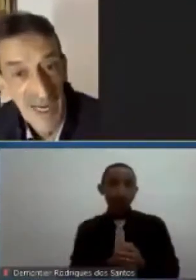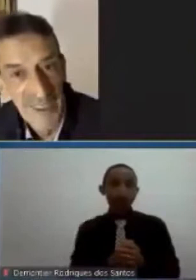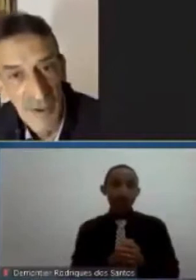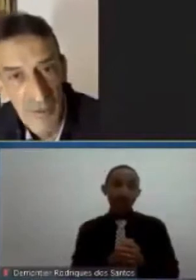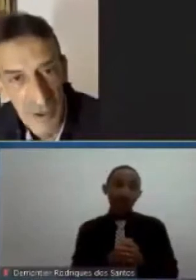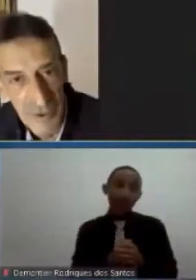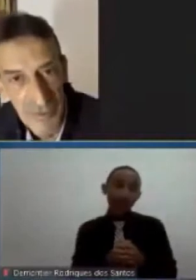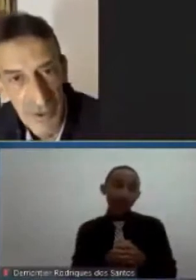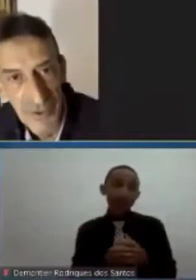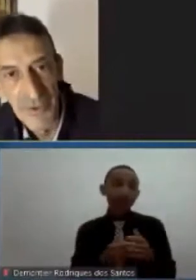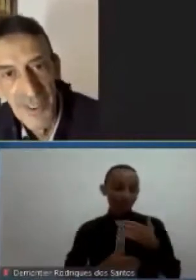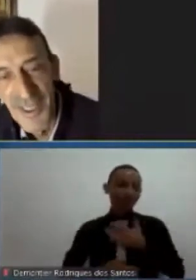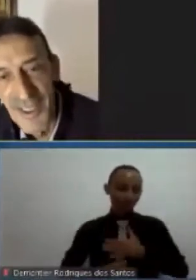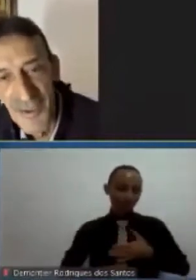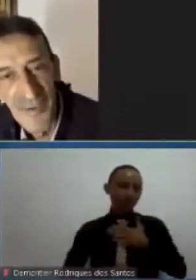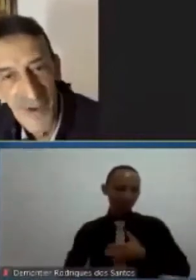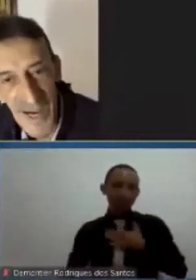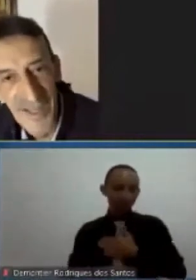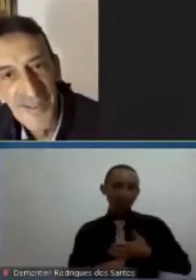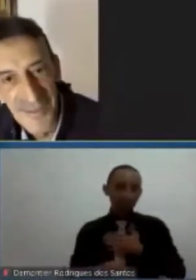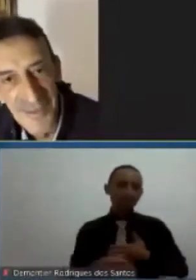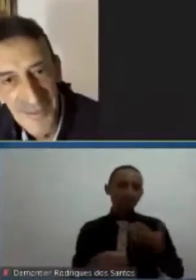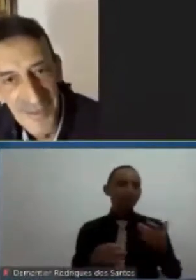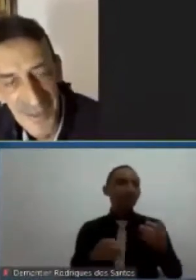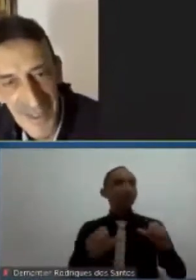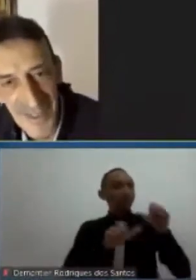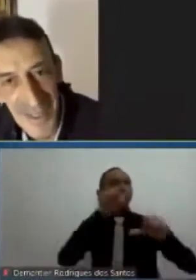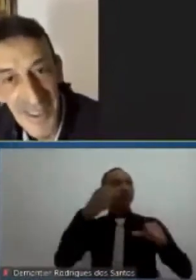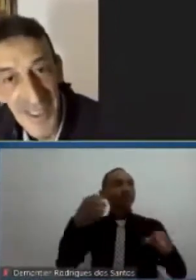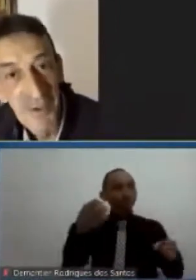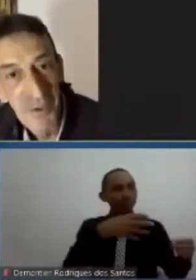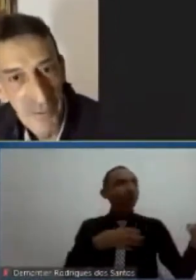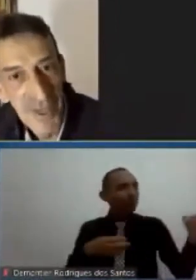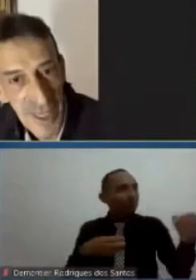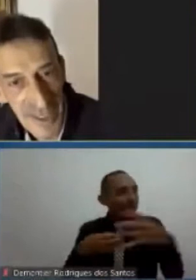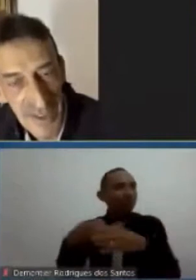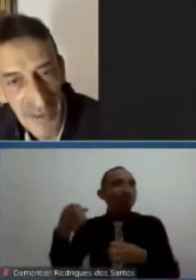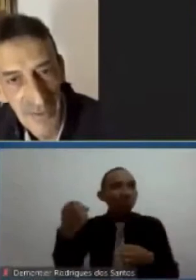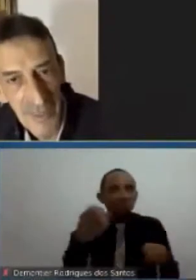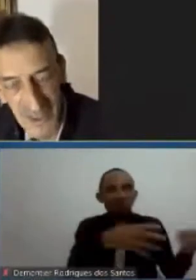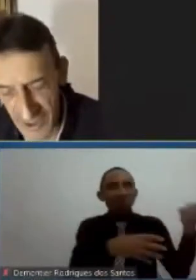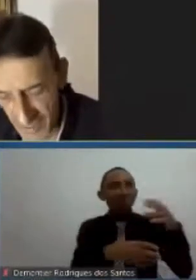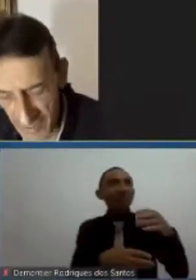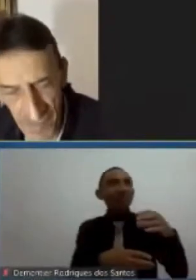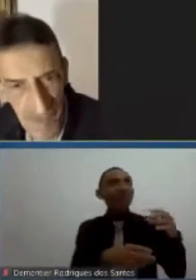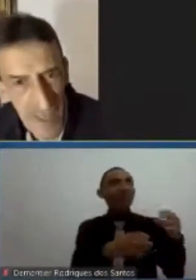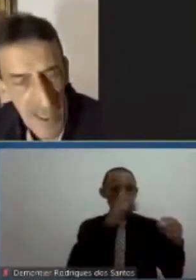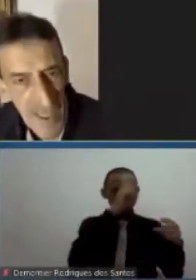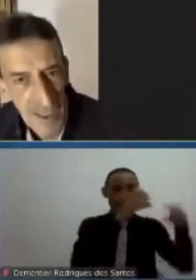São palavras que eu gosto muito: inovar, né? E incorporar. Então, eu acho